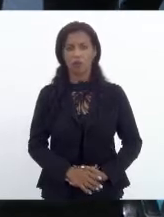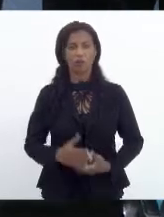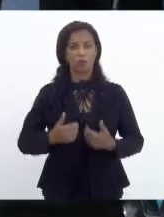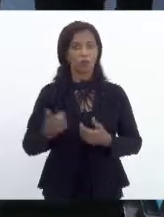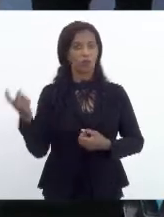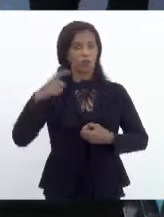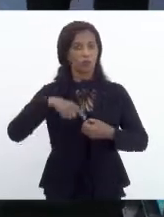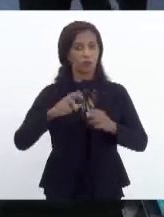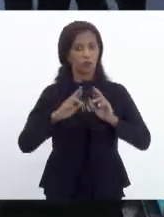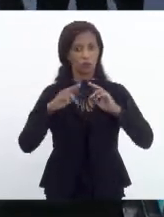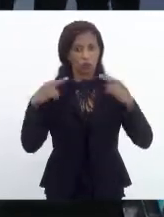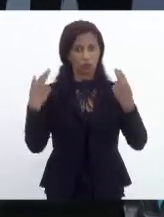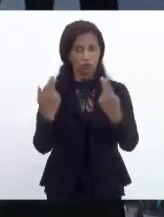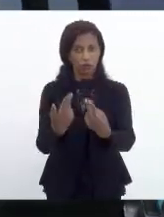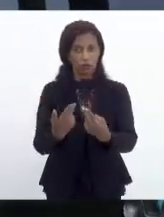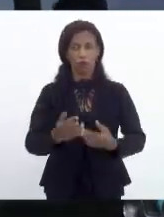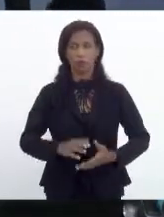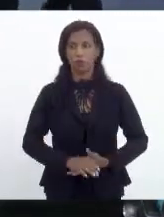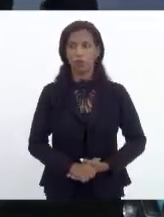Está reaberta a sessão.